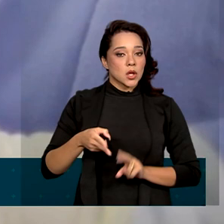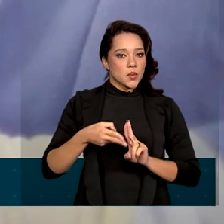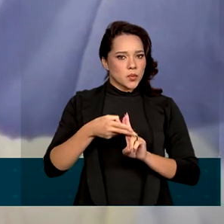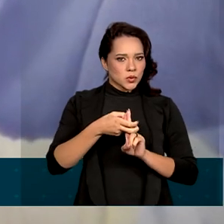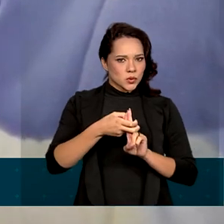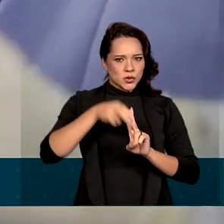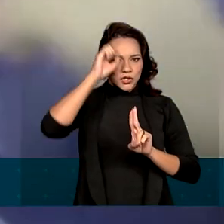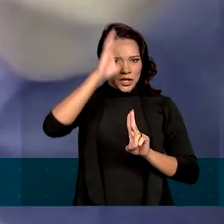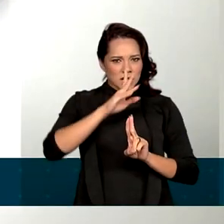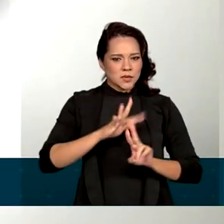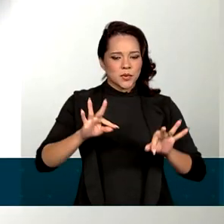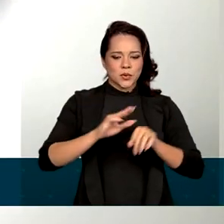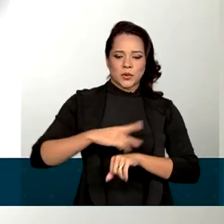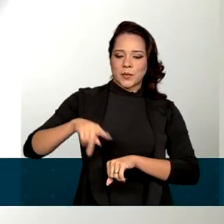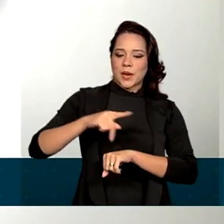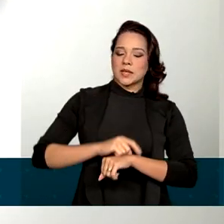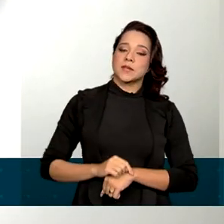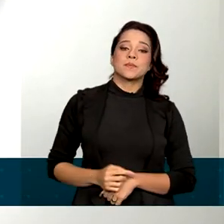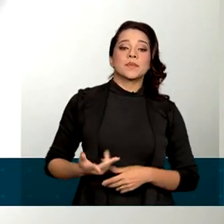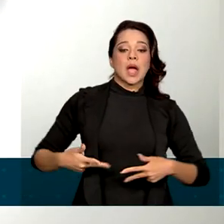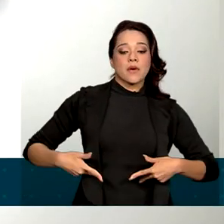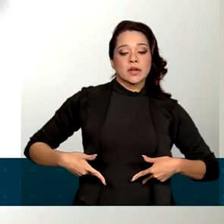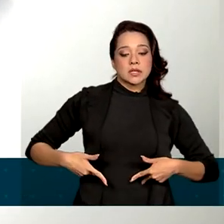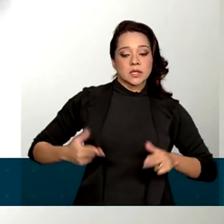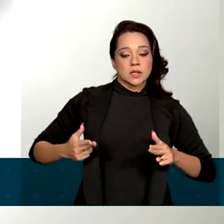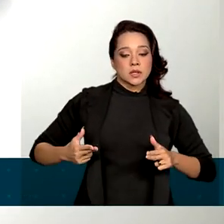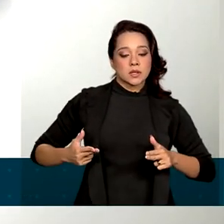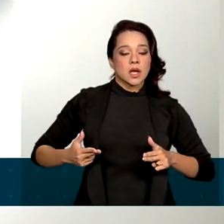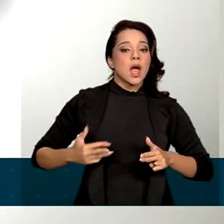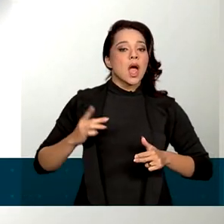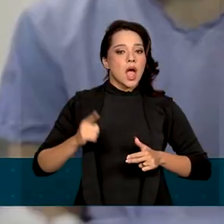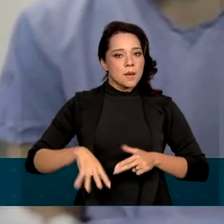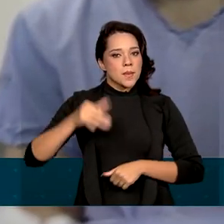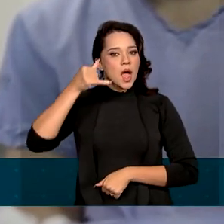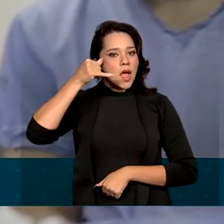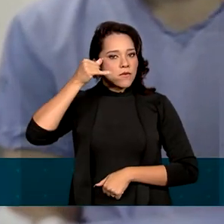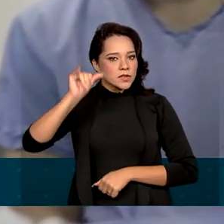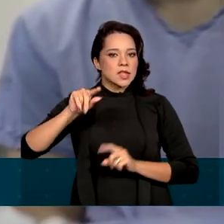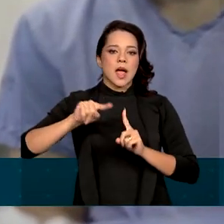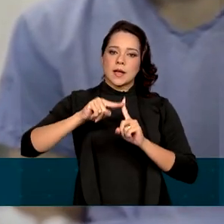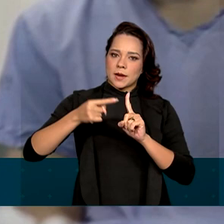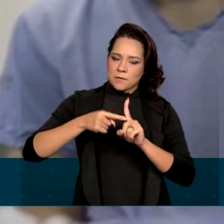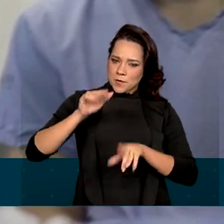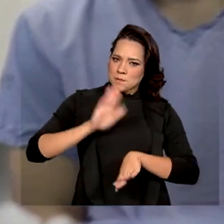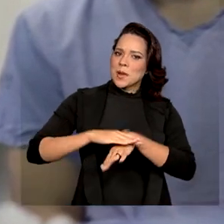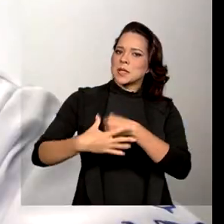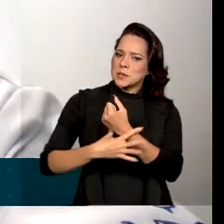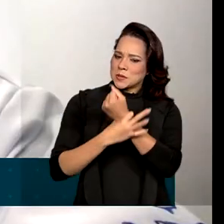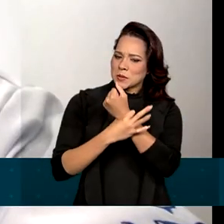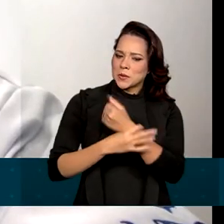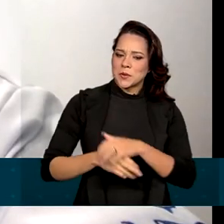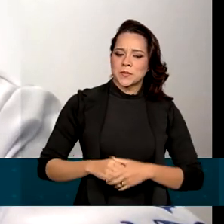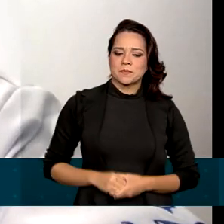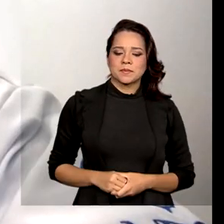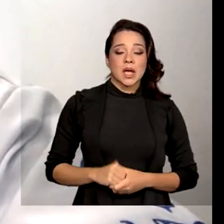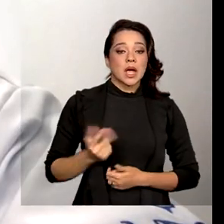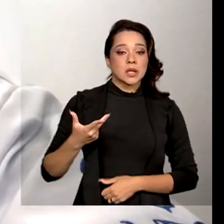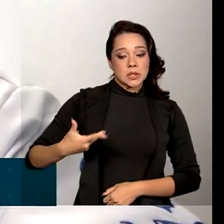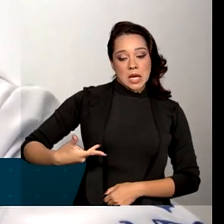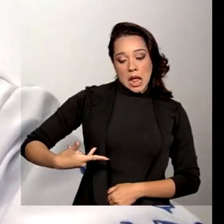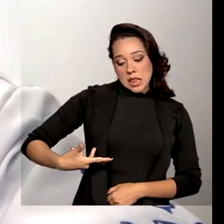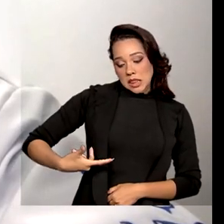gratuita em todo o país a vasectomia é um dos métodos contraceptivos mais seguros e eficazes anestesia local